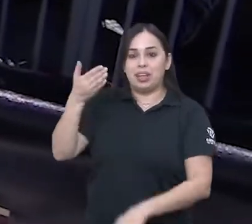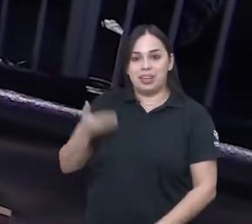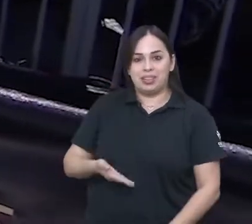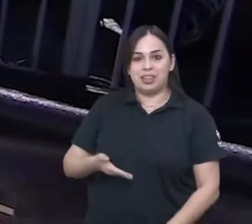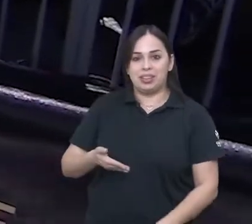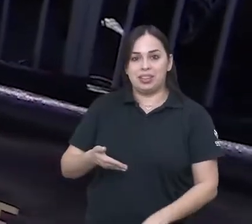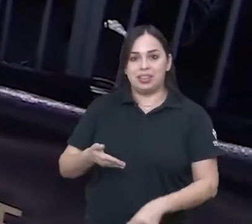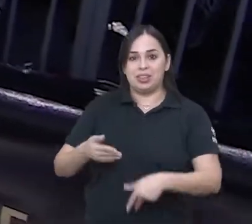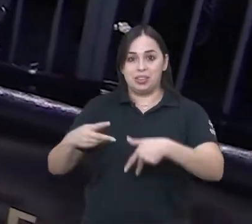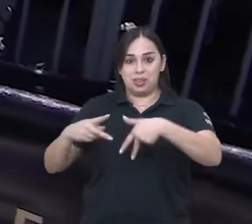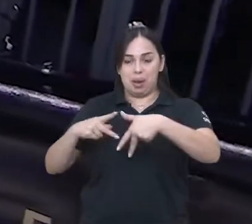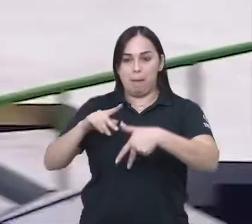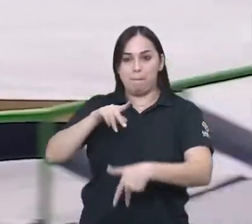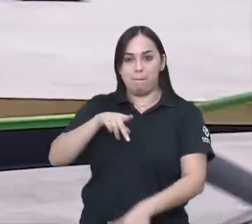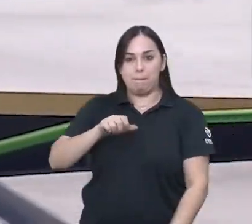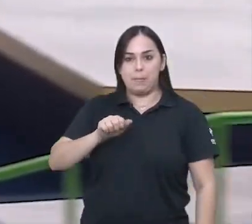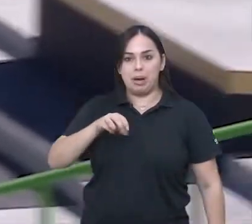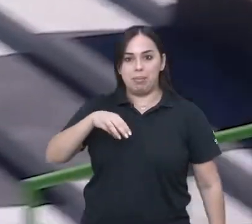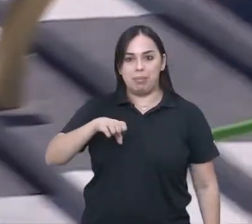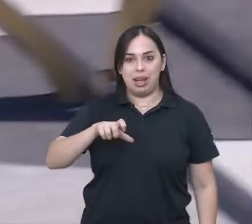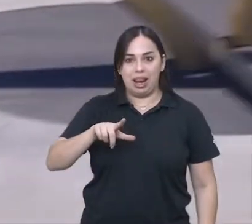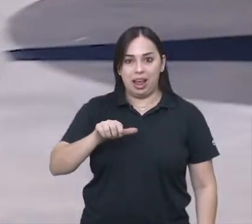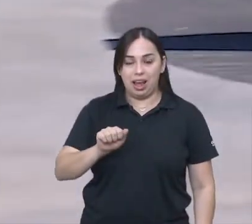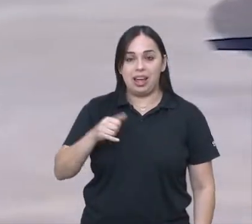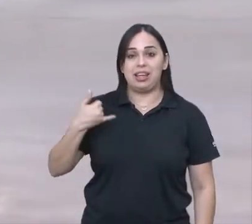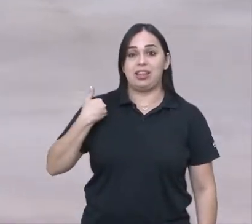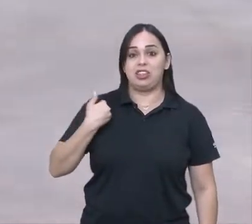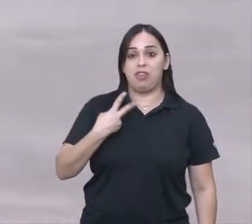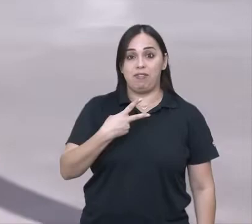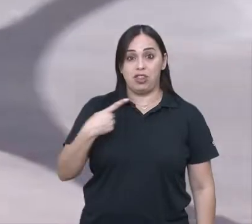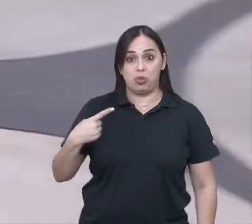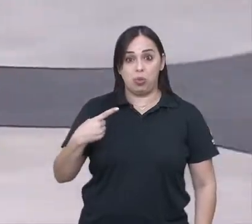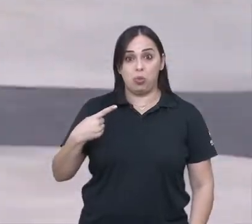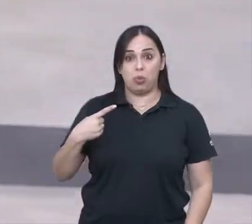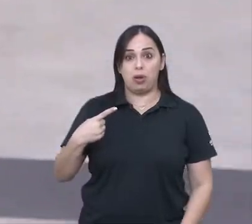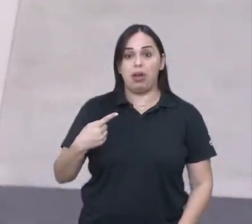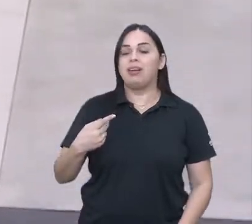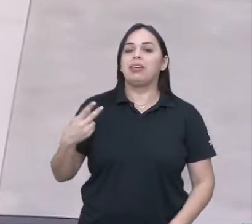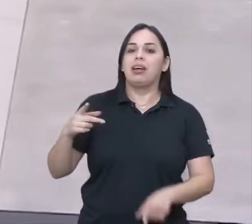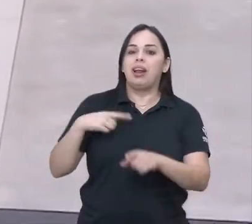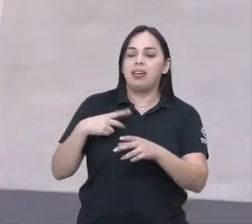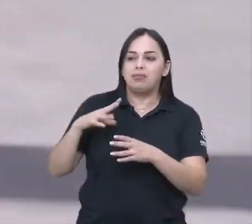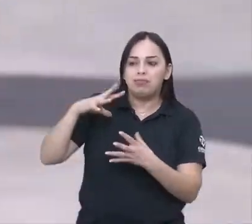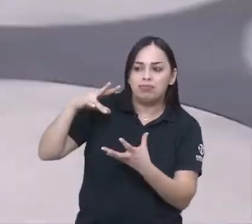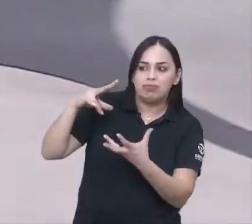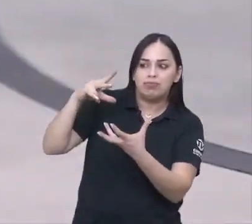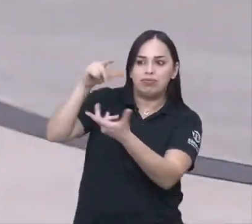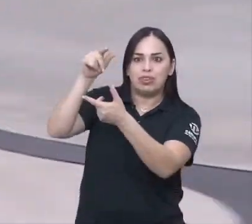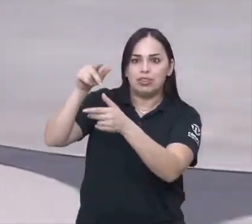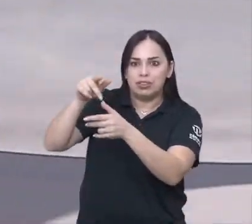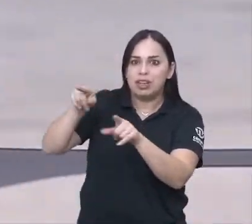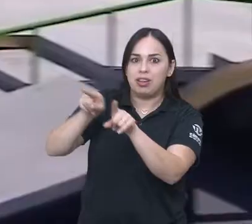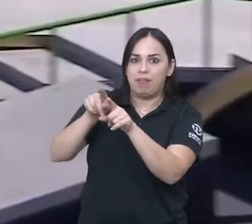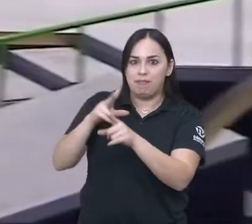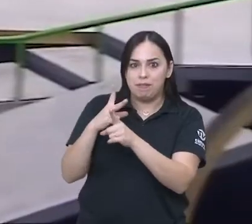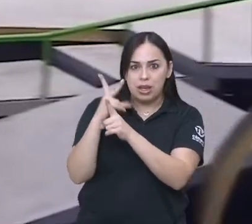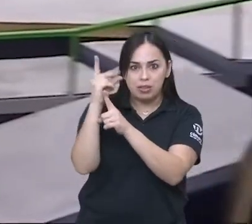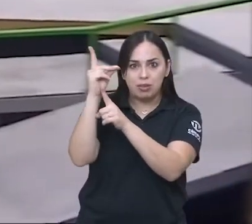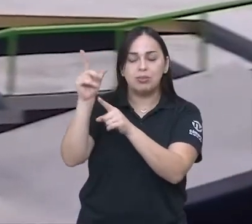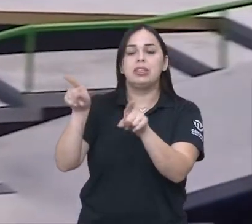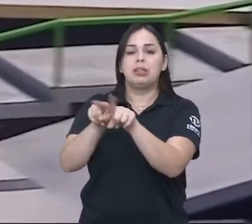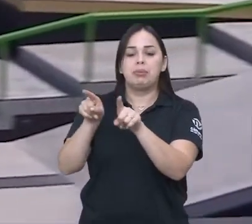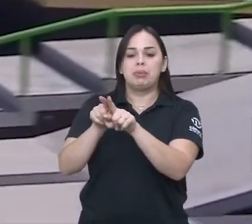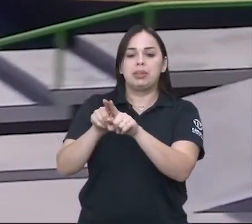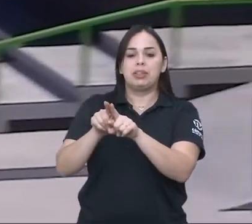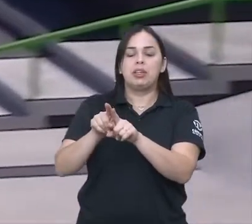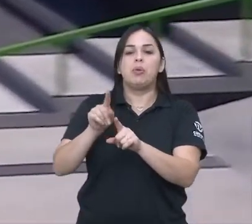estão começando no esporte é a joseense Pamela Rosa, de 21 anos, bicampeã mundial de skate. Ela é a prova